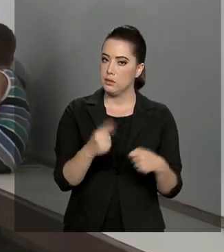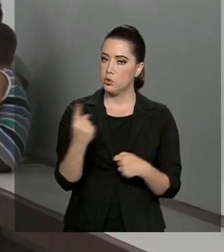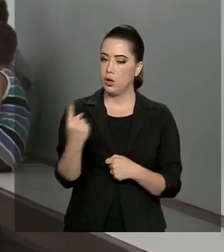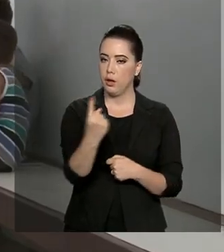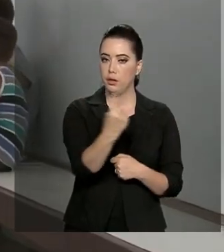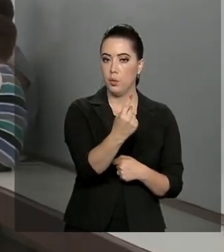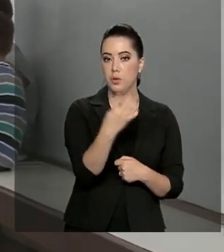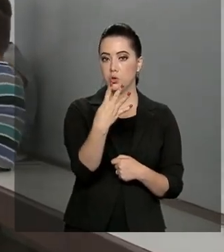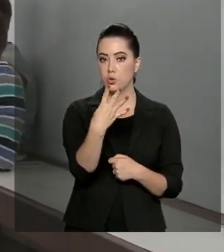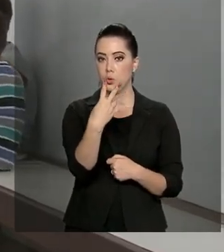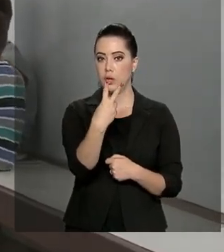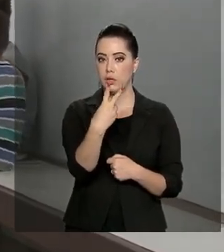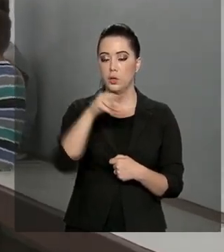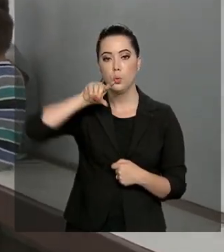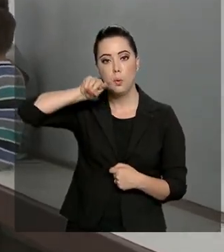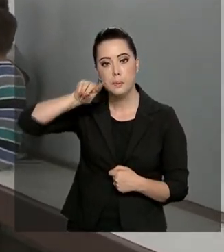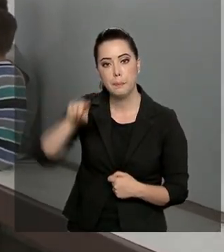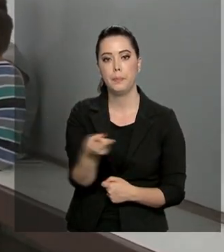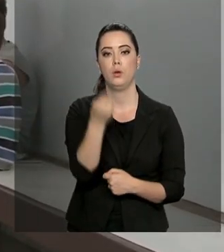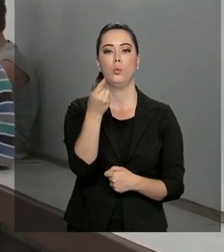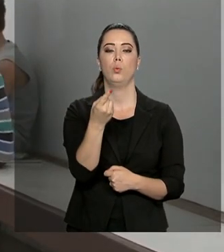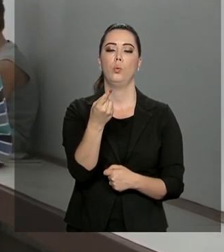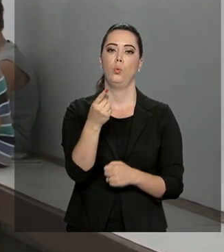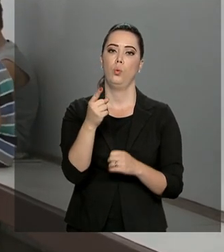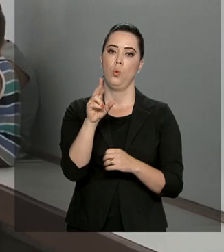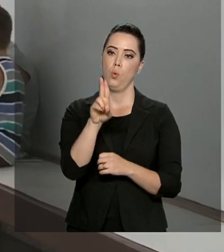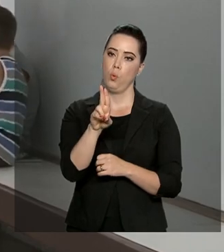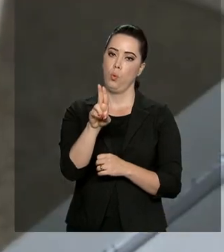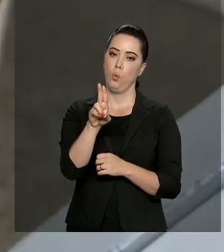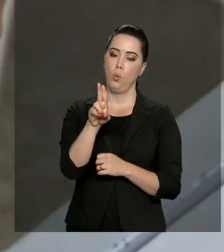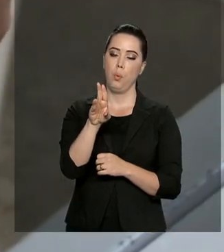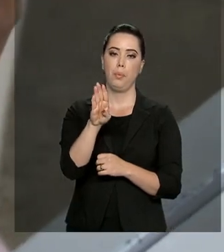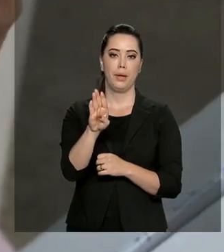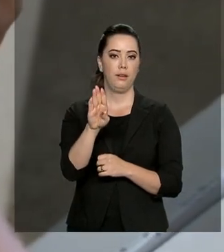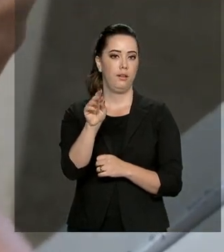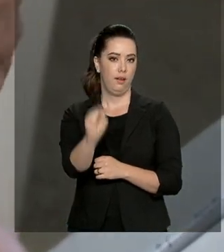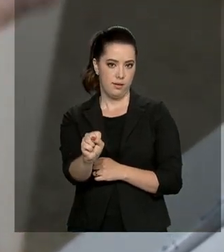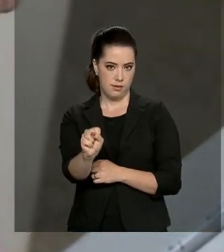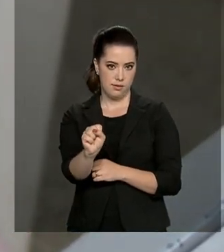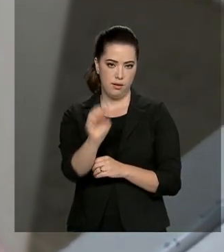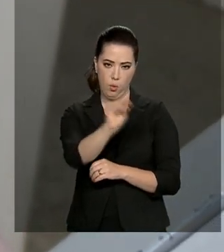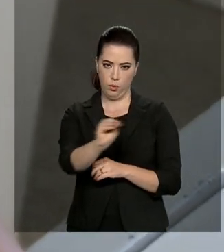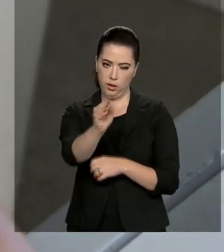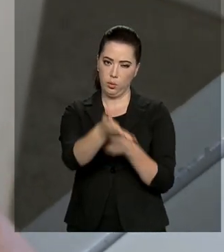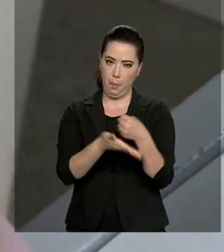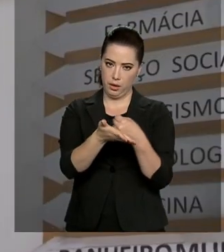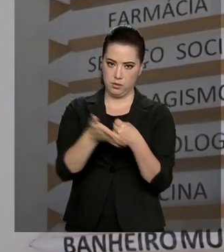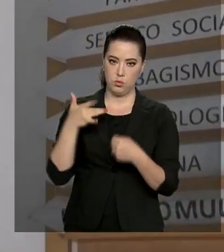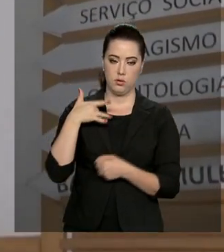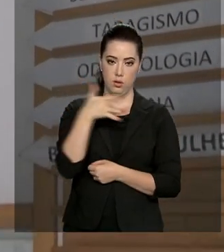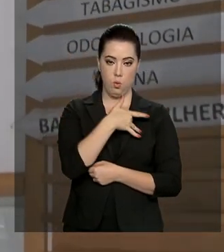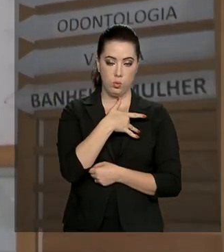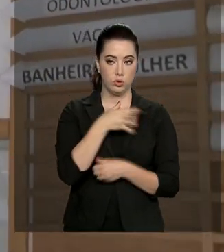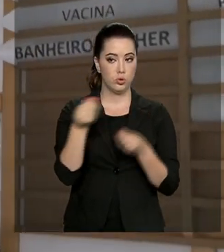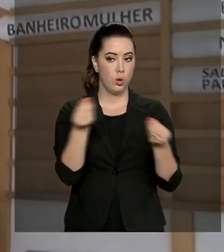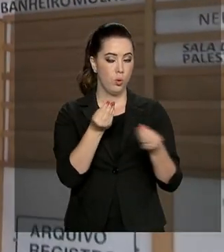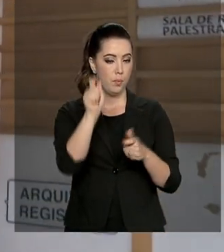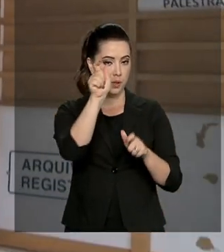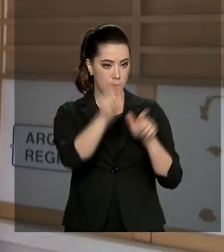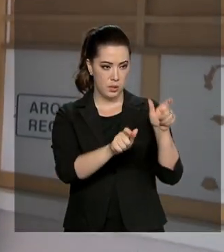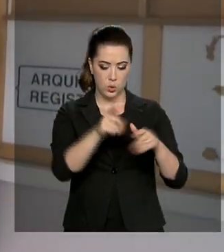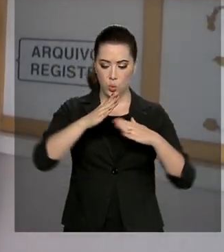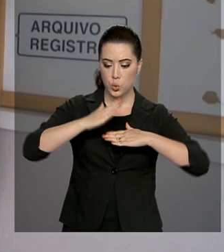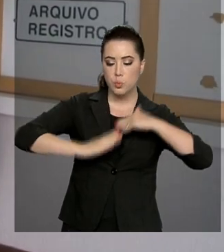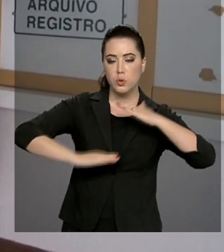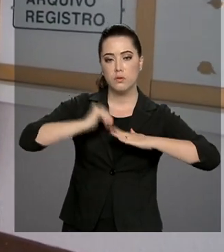das 42 mil unidades de saúde da atenção primária e traz orientações sobre o comportamento